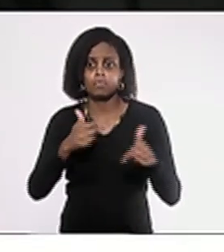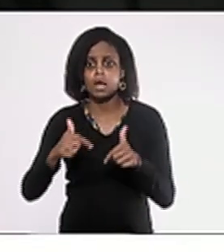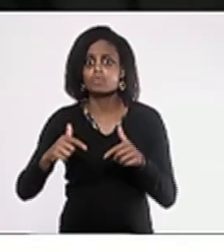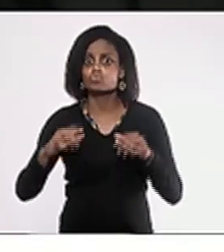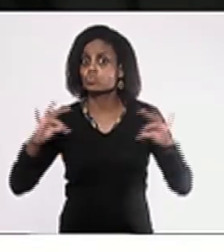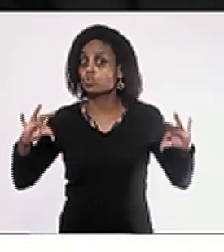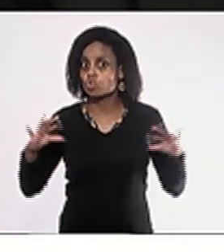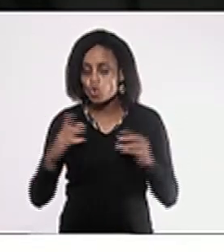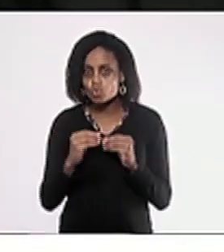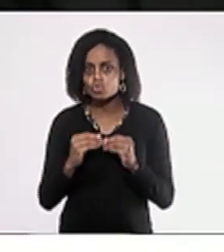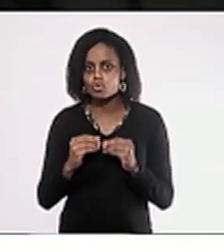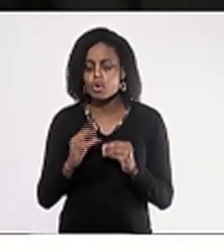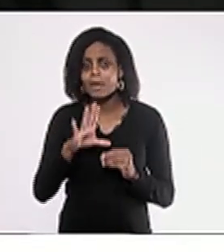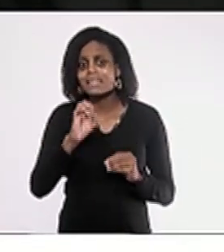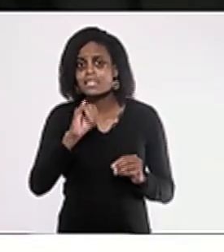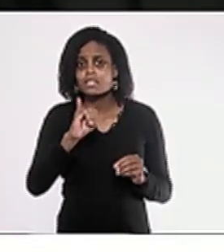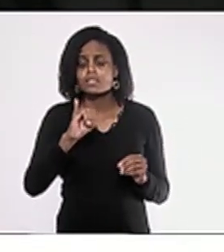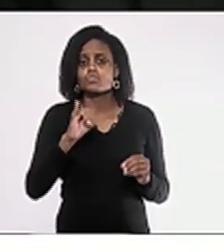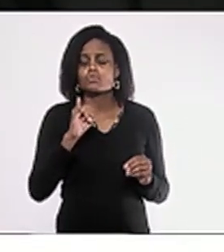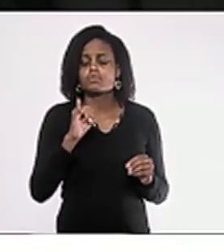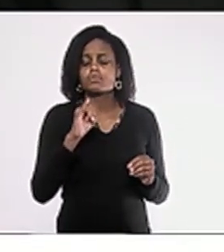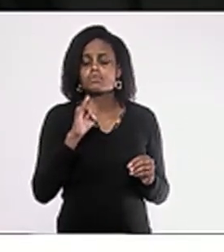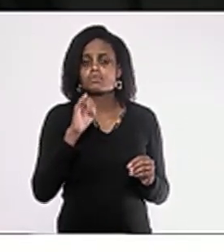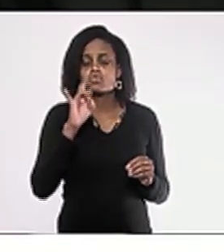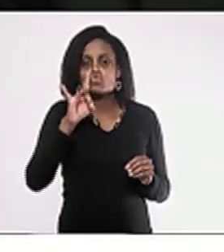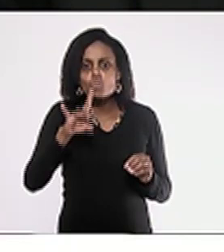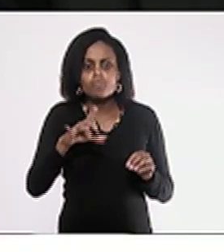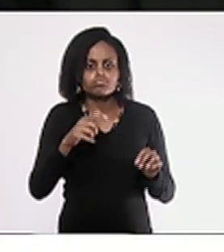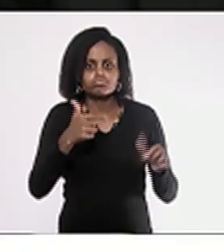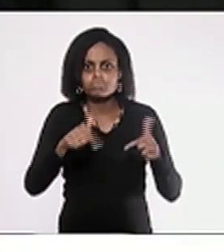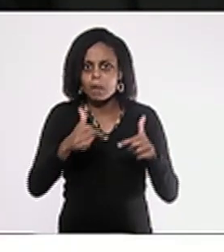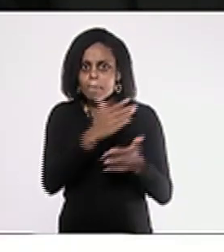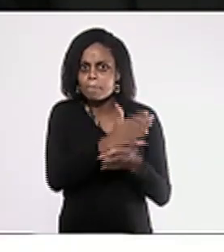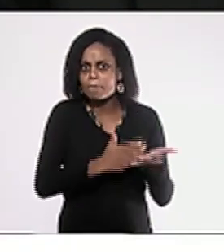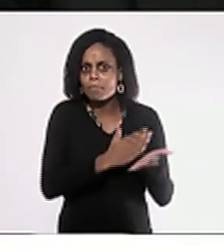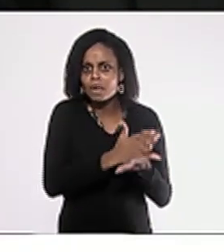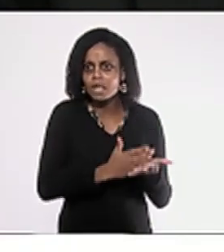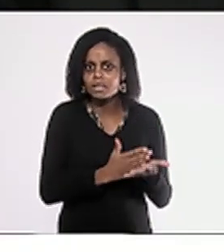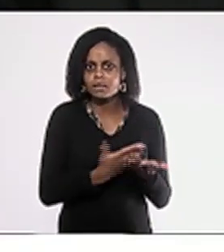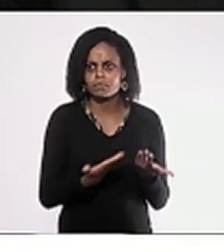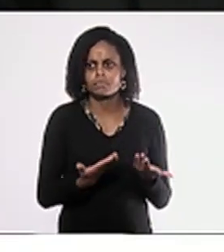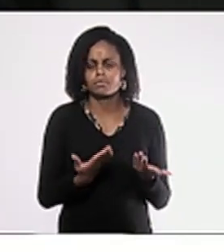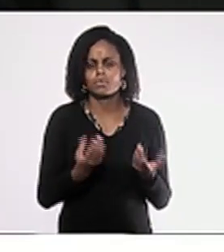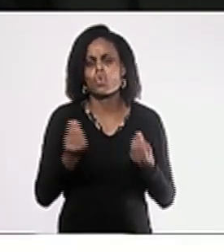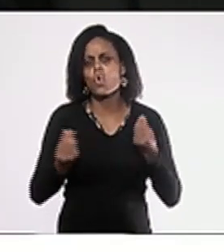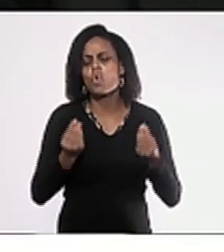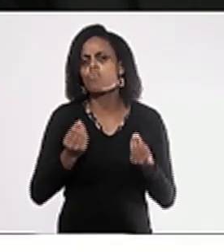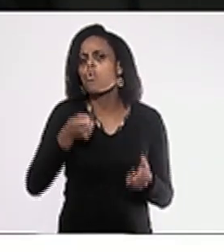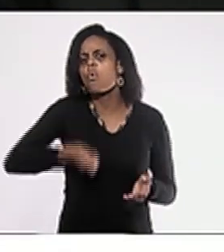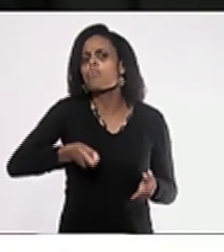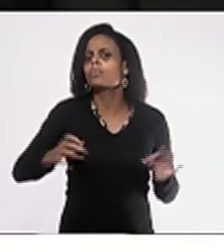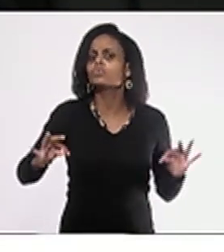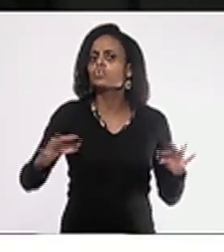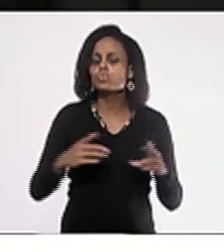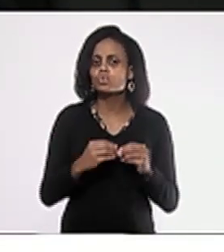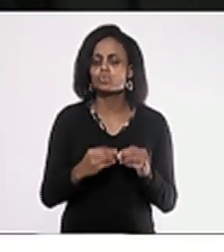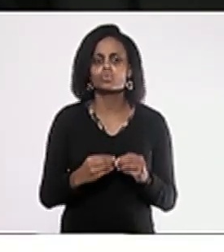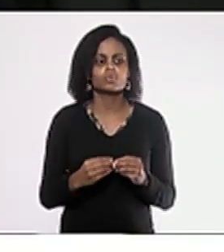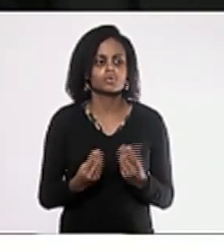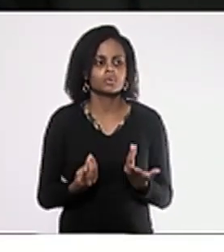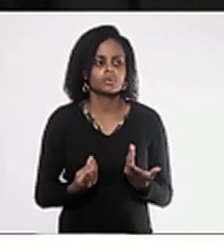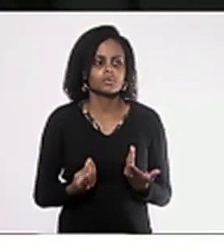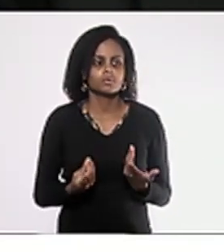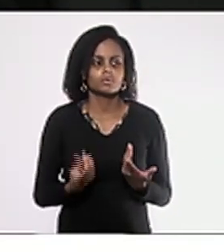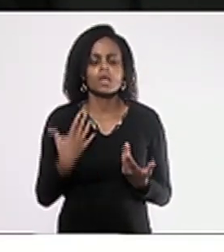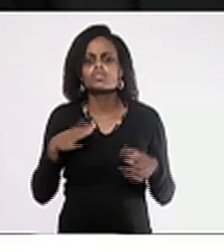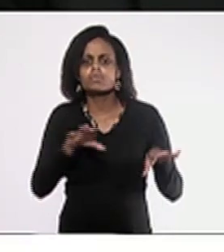serviço não é prestado de maneira integral, não sei se seria interessante uma legislação no sentido de uma proporcionalidade à luz